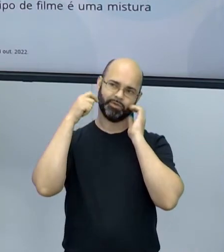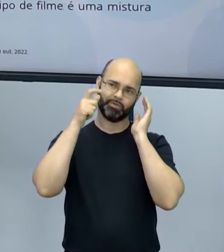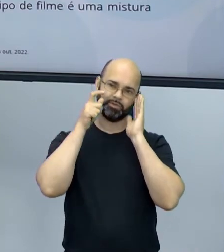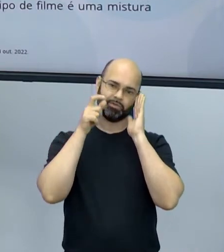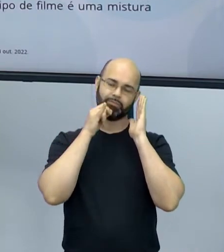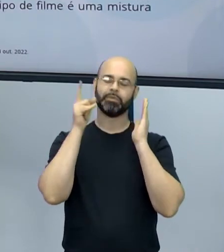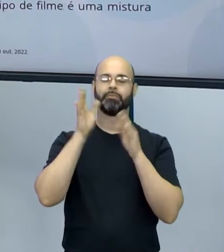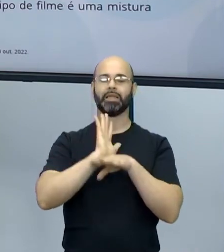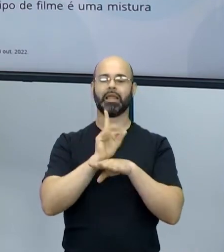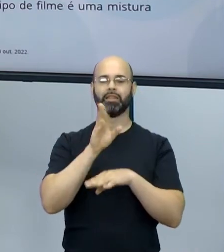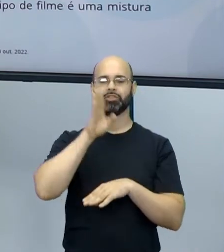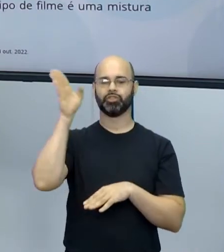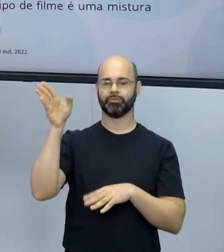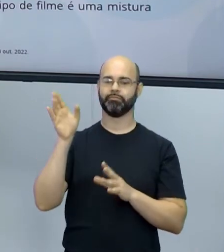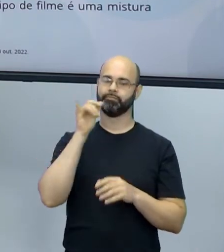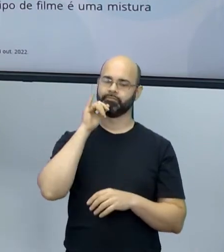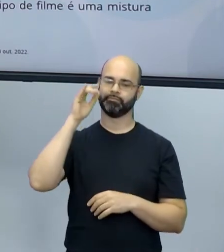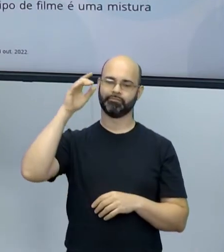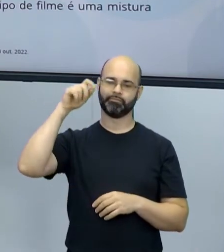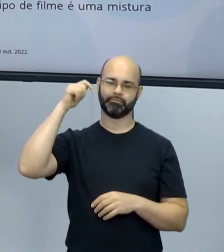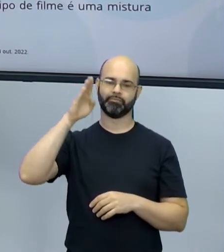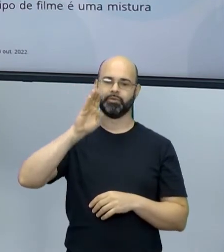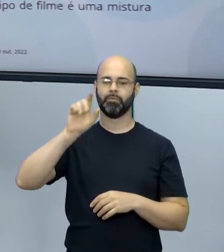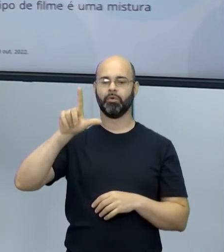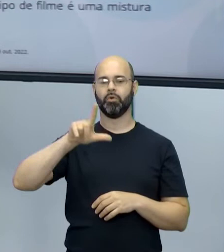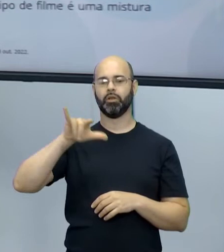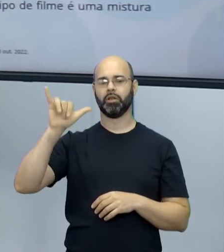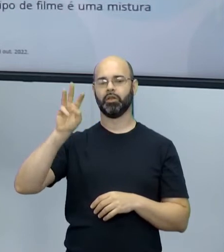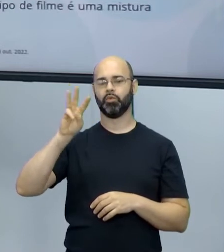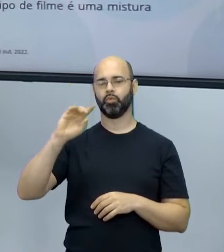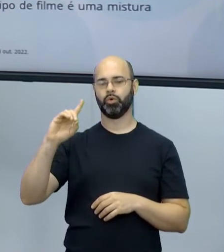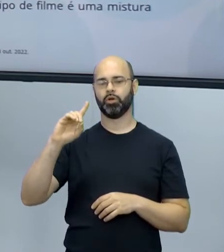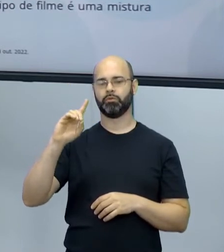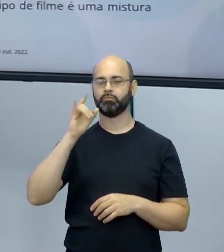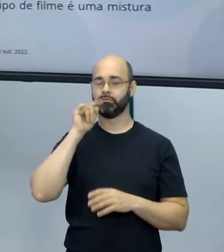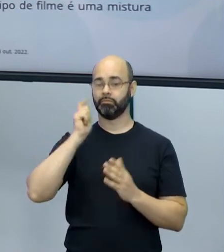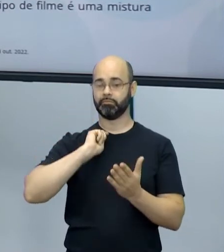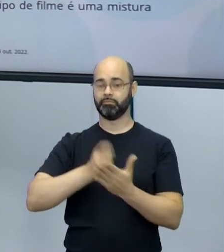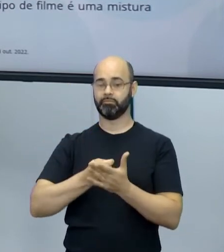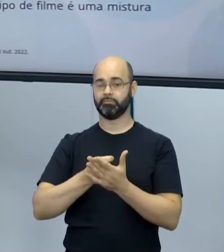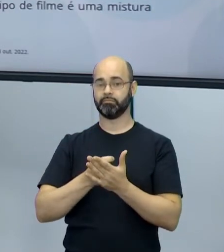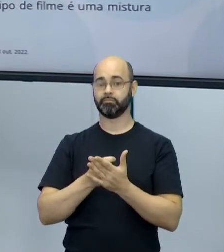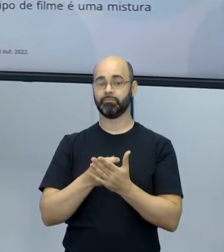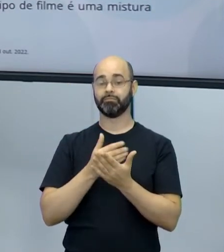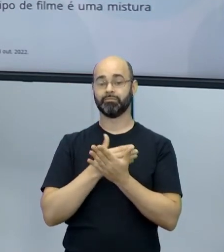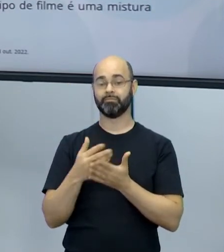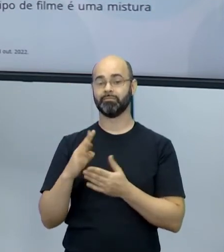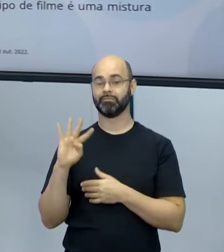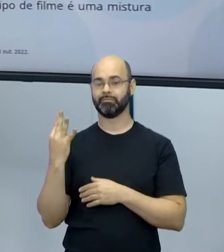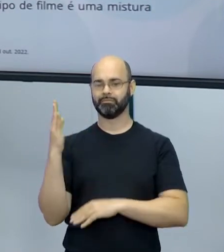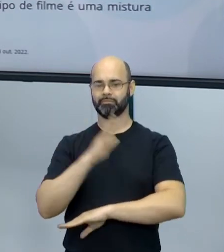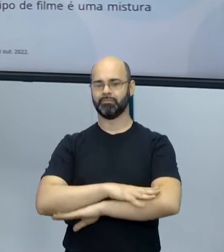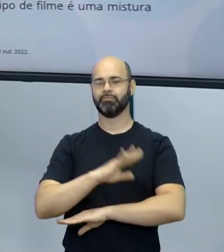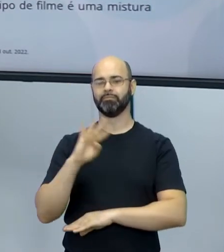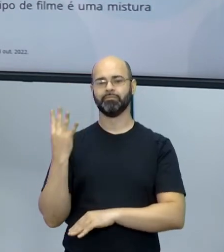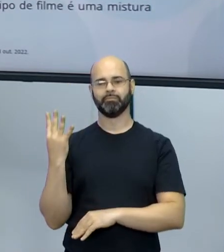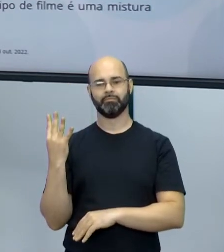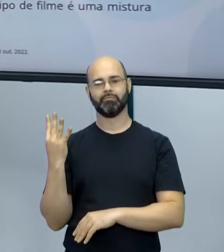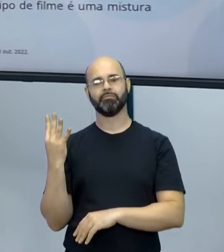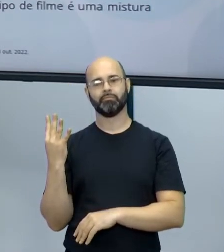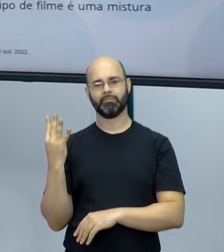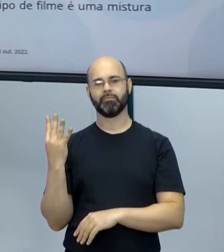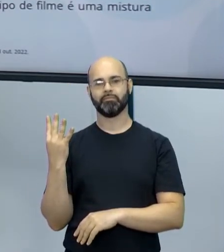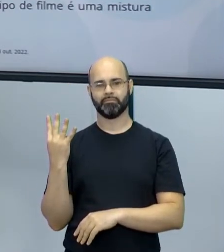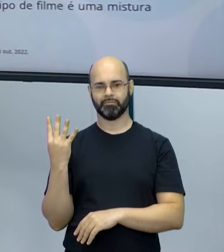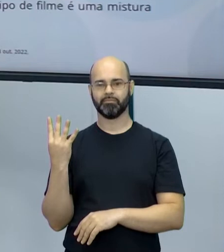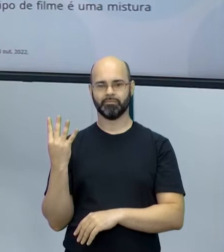Vai na Índia, assistir um filme feito em Bollywood. Você paga lá o ingresso, o filme começa às 4 da tarde. Você entra, o